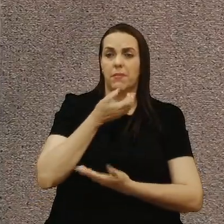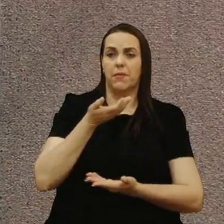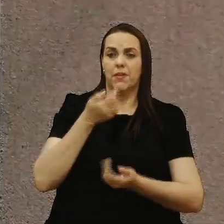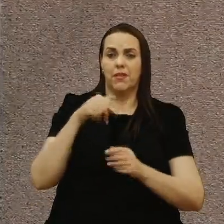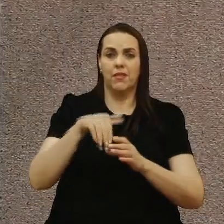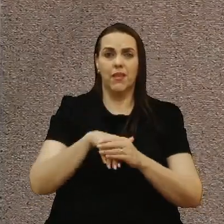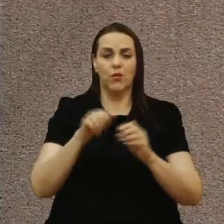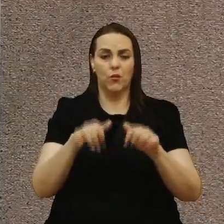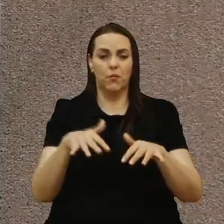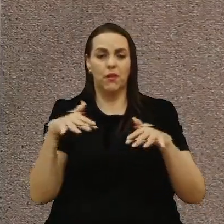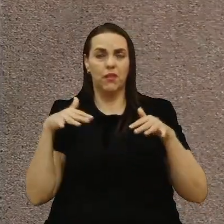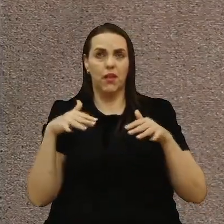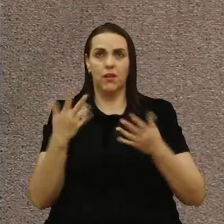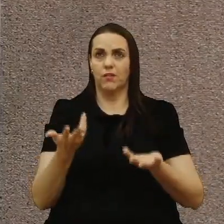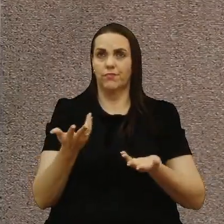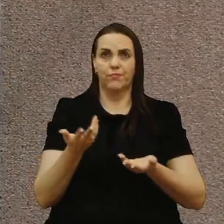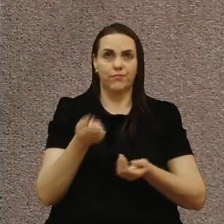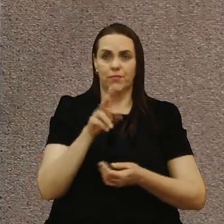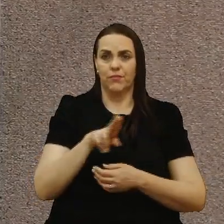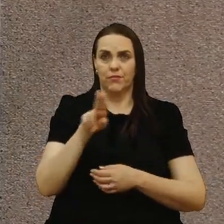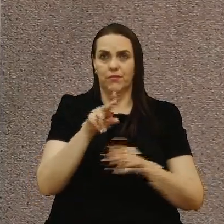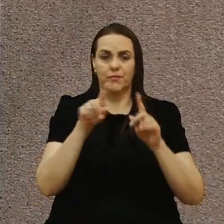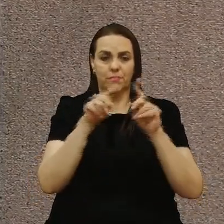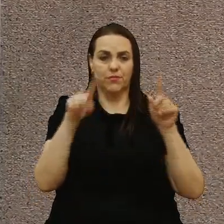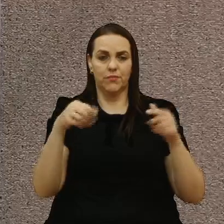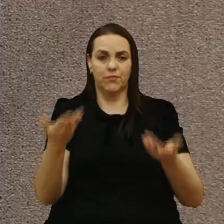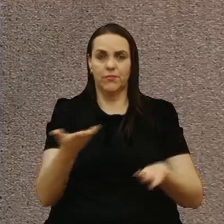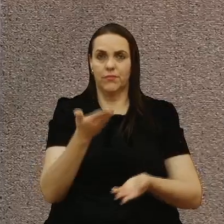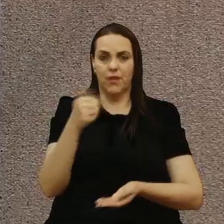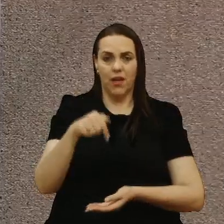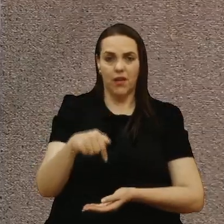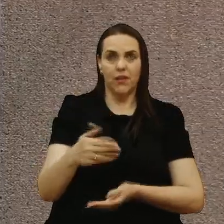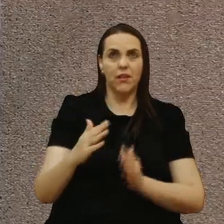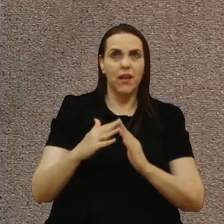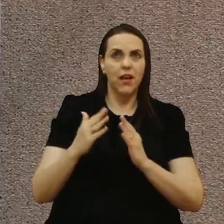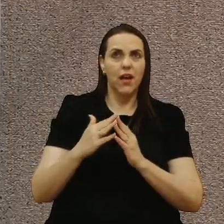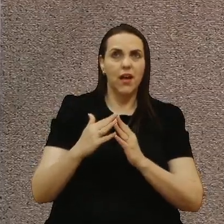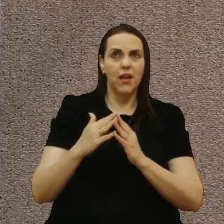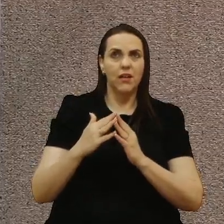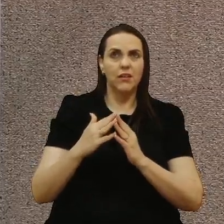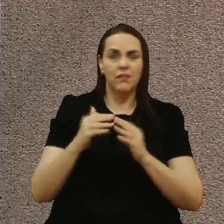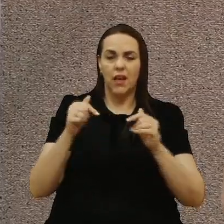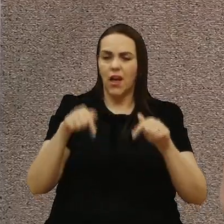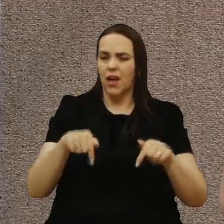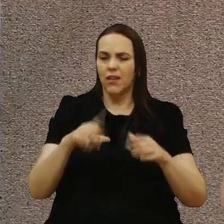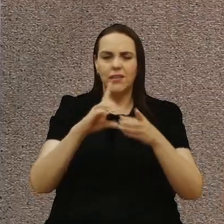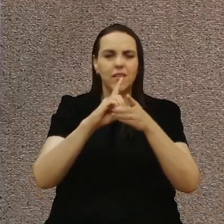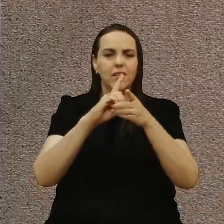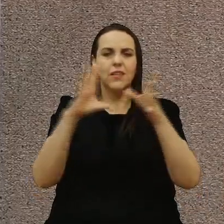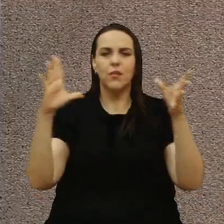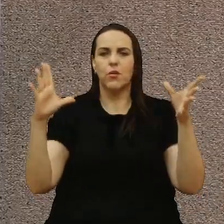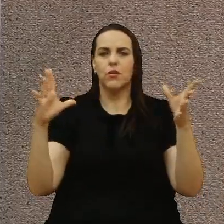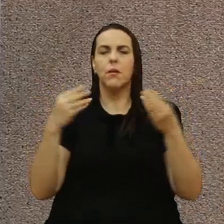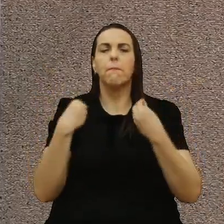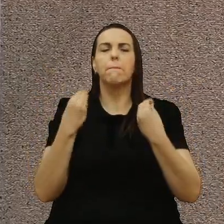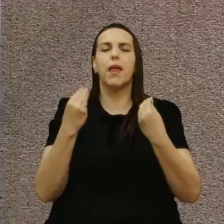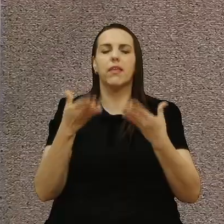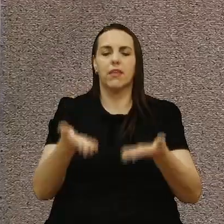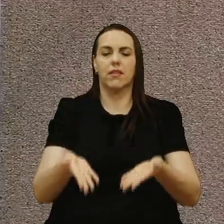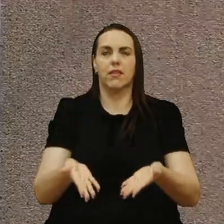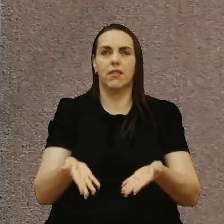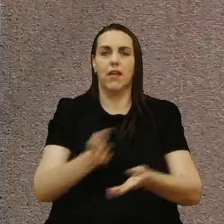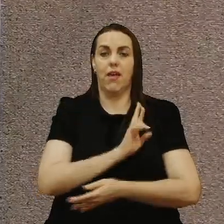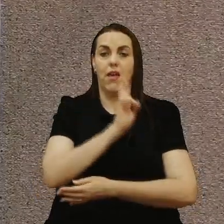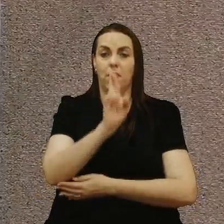do plenário, como utilizado por um servidor aqui nessa casa agora há pouco, no templo da democracia, aí não tem por que nós estarmos aqui. Um vereador não representa a